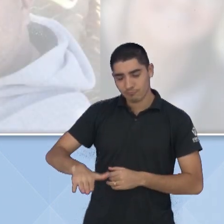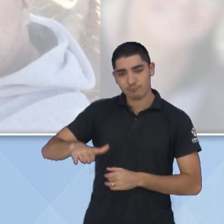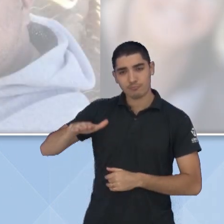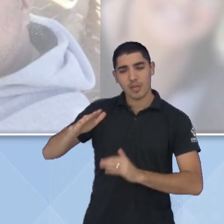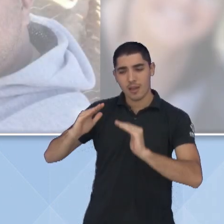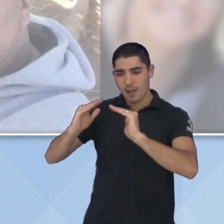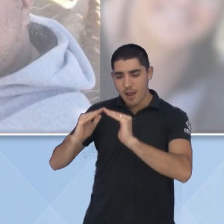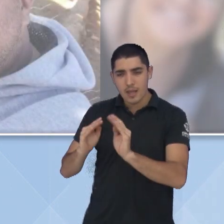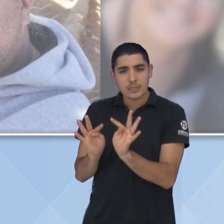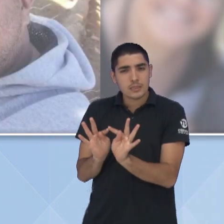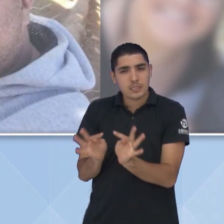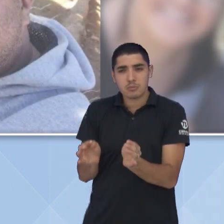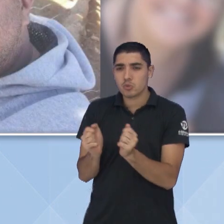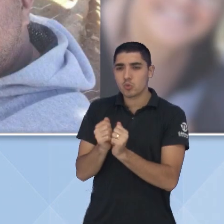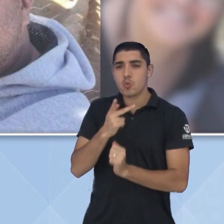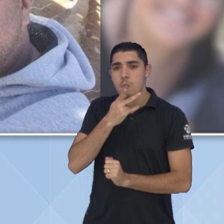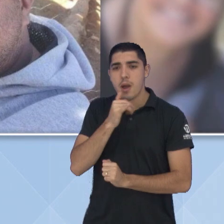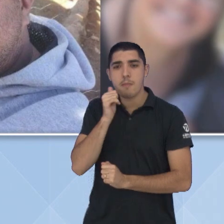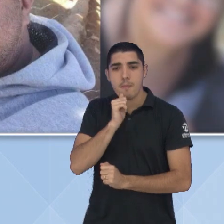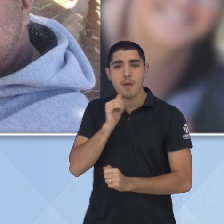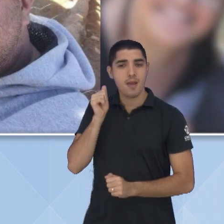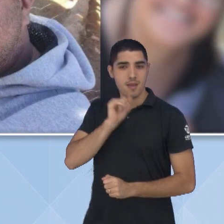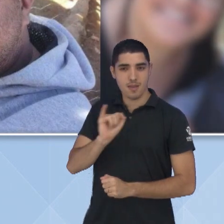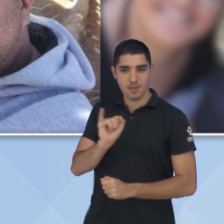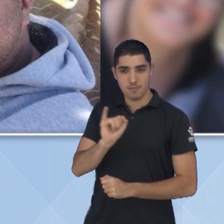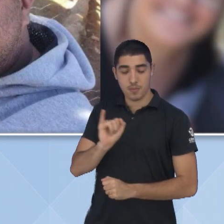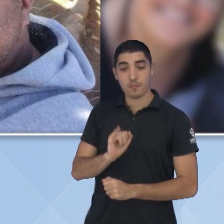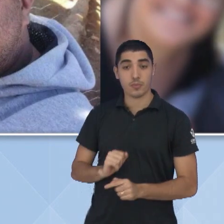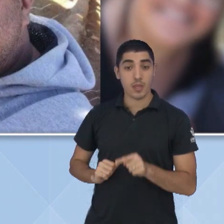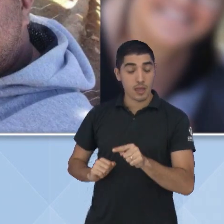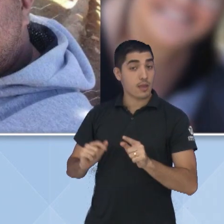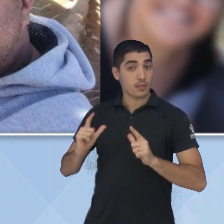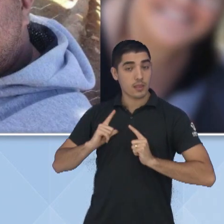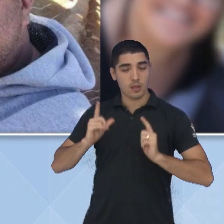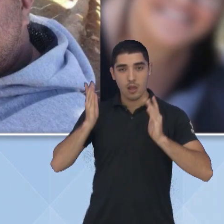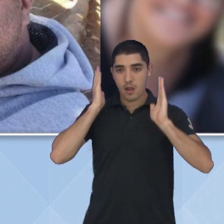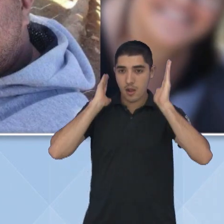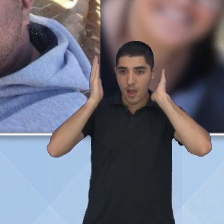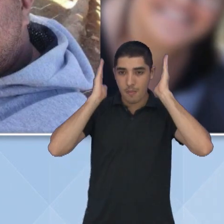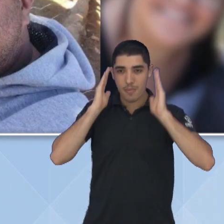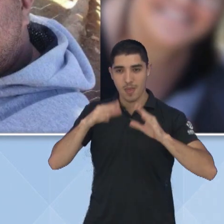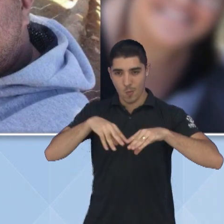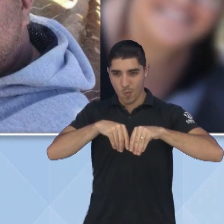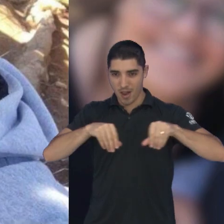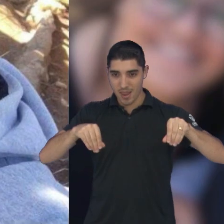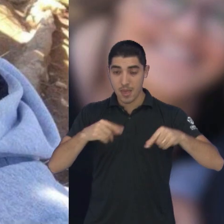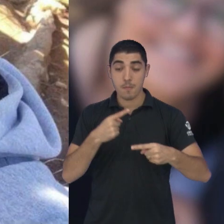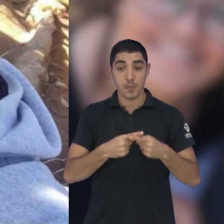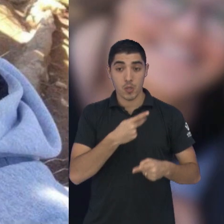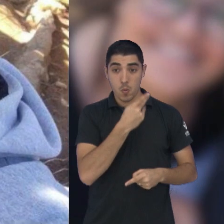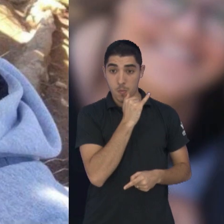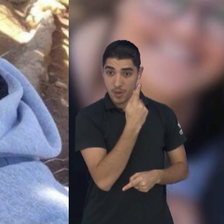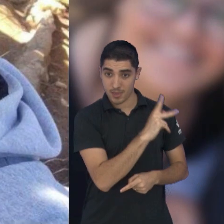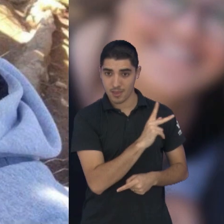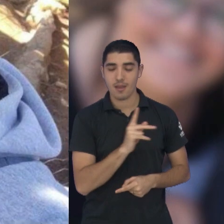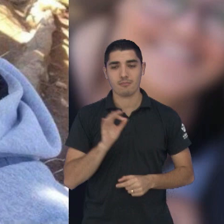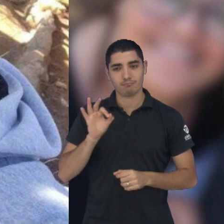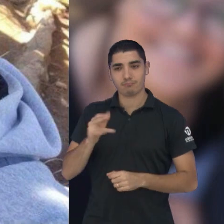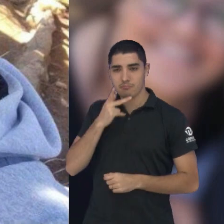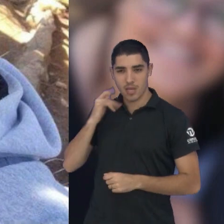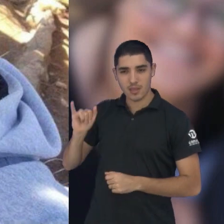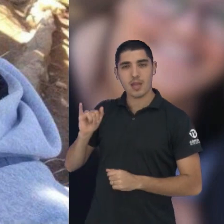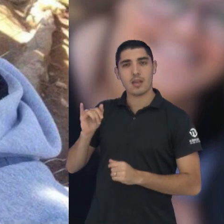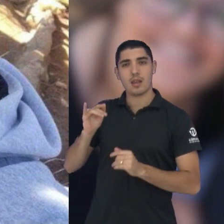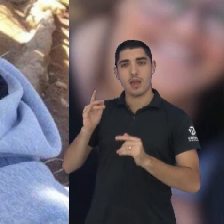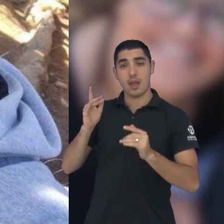seus pais e irmã. O local abrigava caminhões de areia, pois seu pai, além de motorista, também cuidava desses